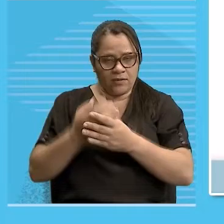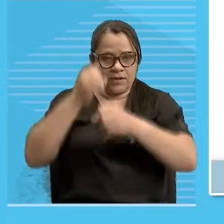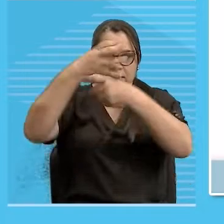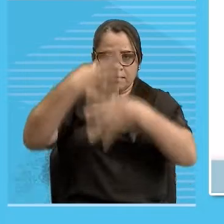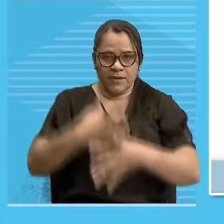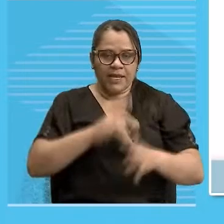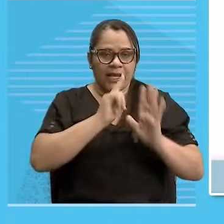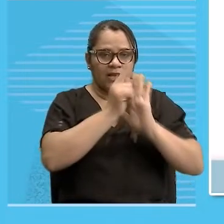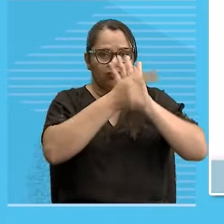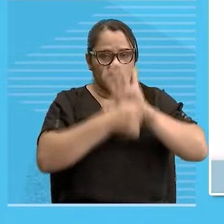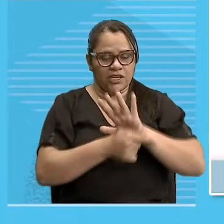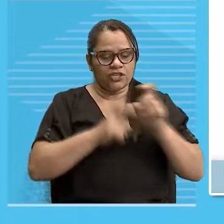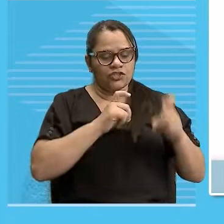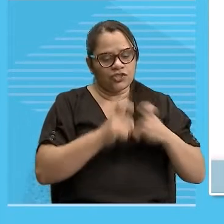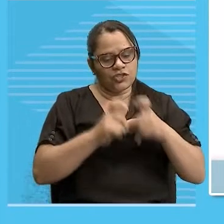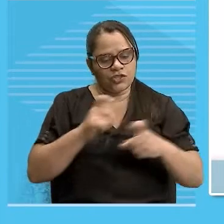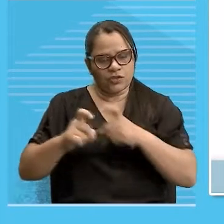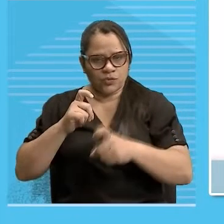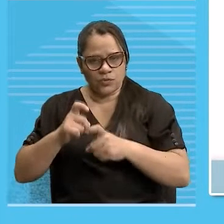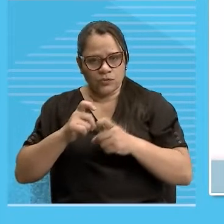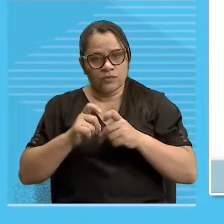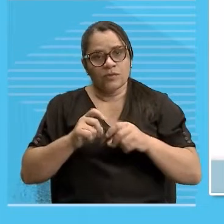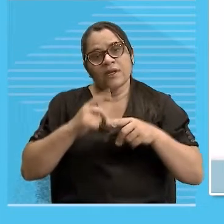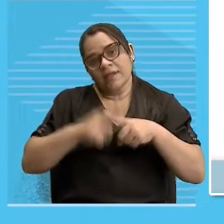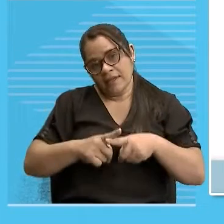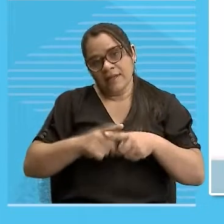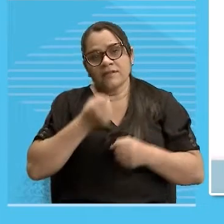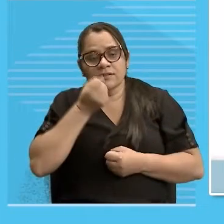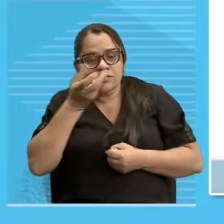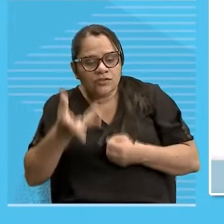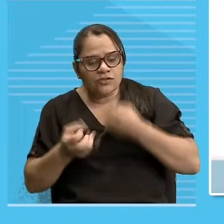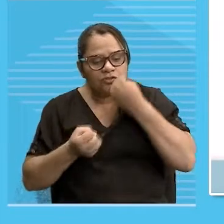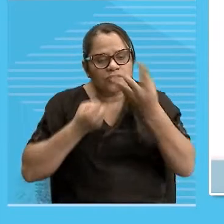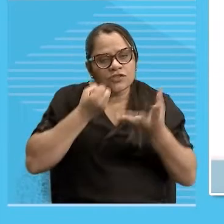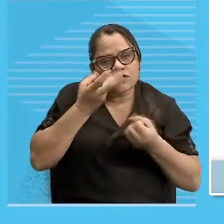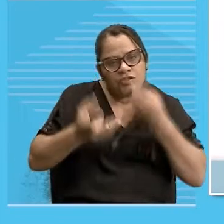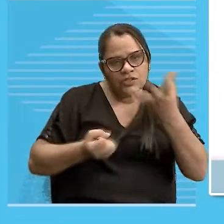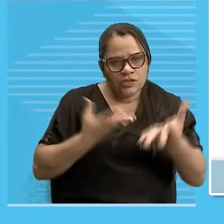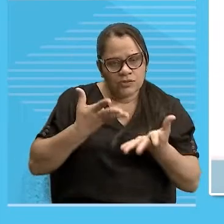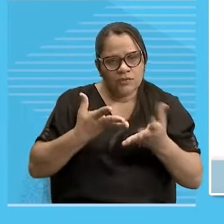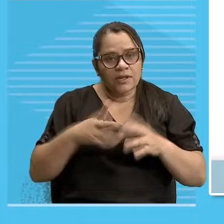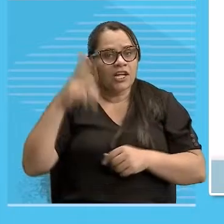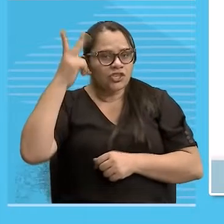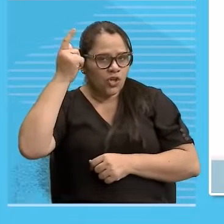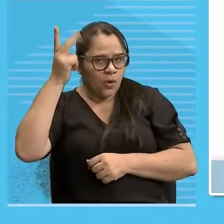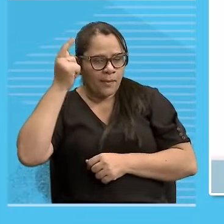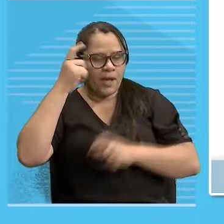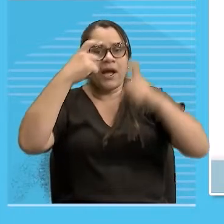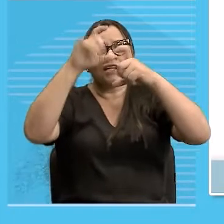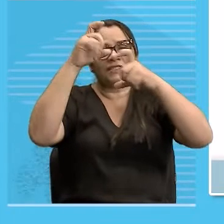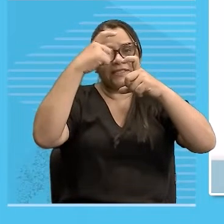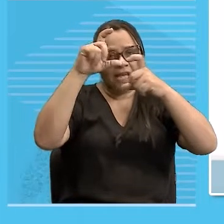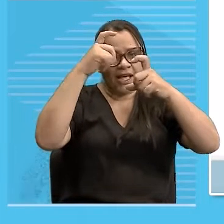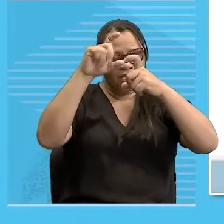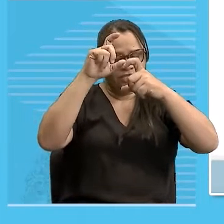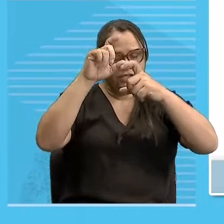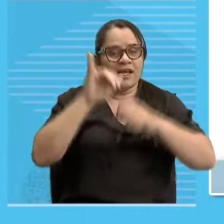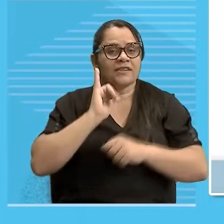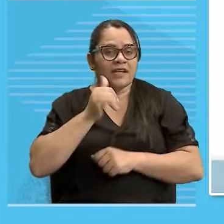alguns gêneros do discurso em que as interjeições são comuns, como, por exemplo, a charge, as narrativas, em